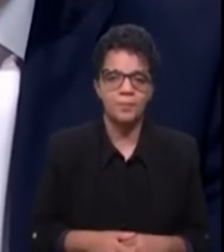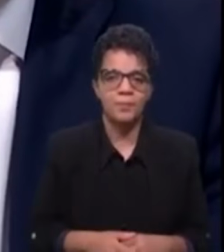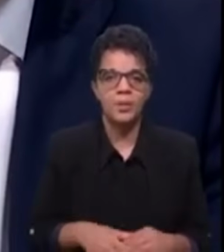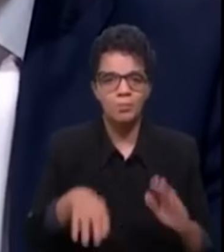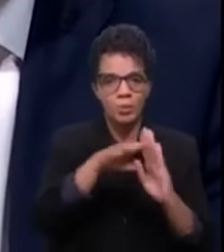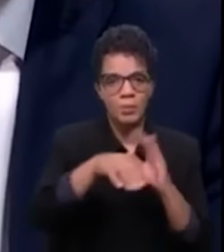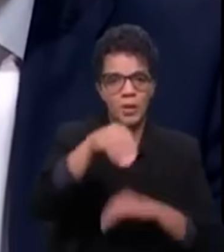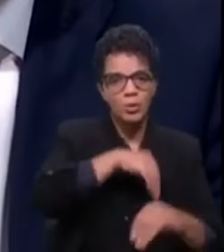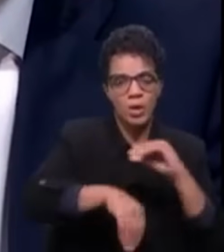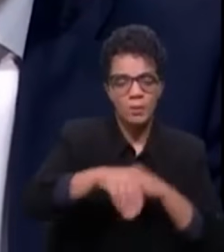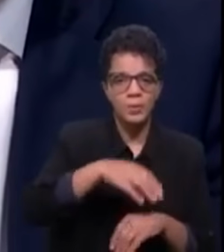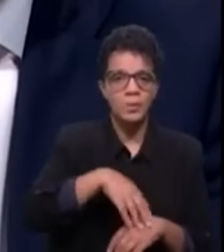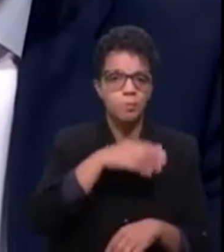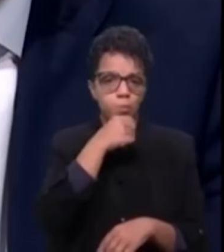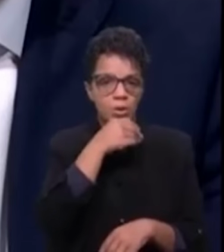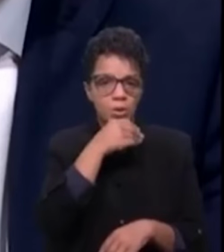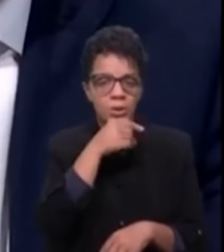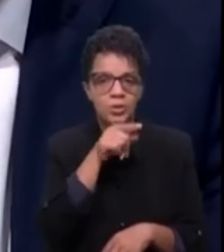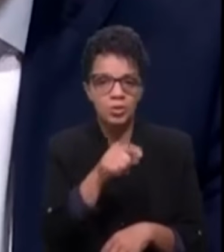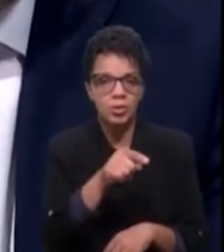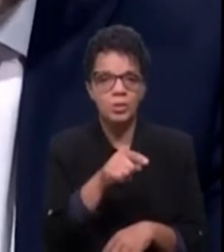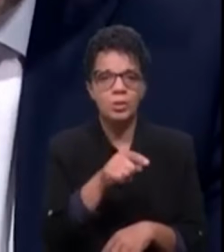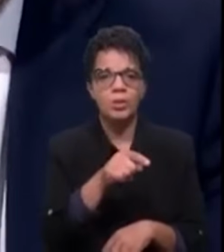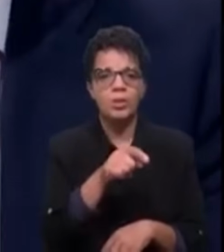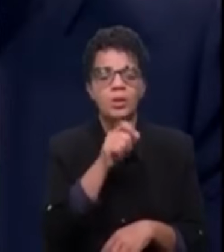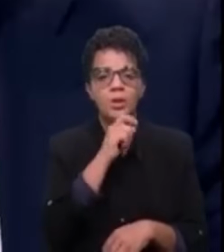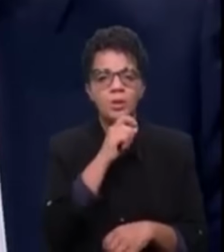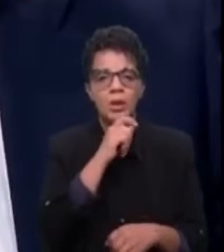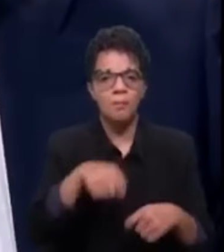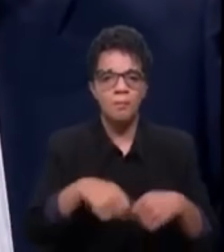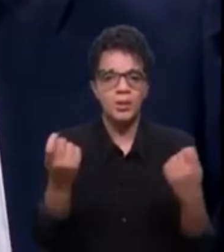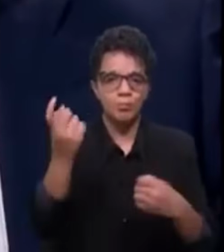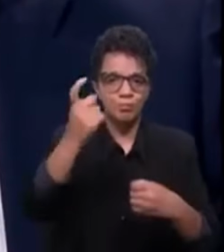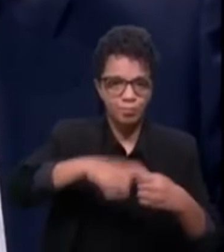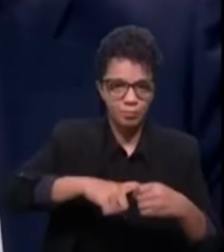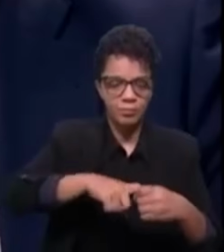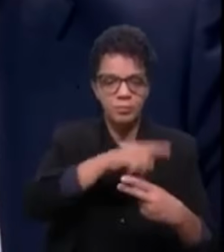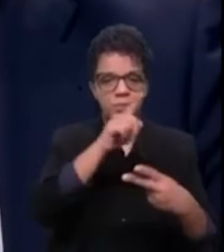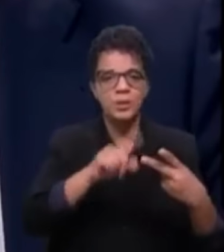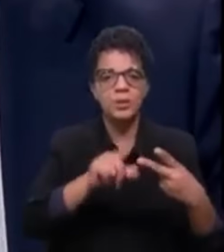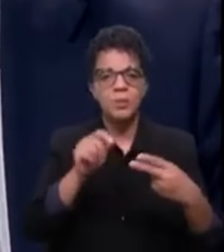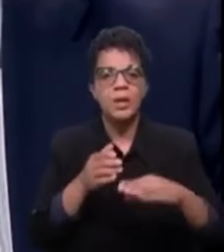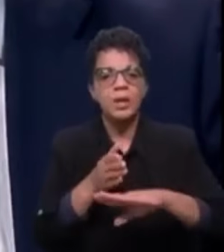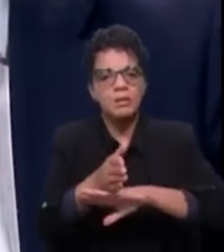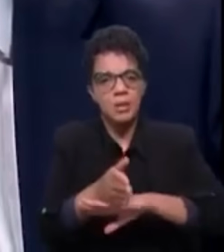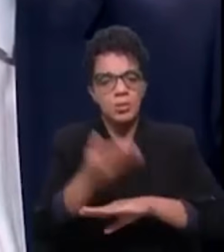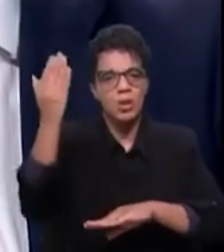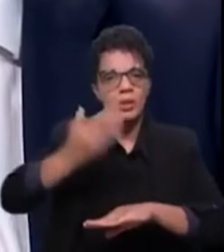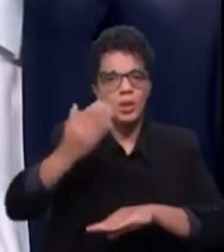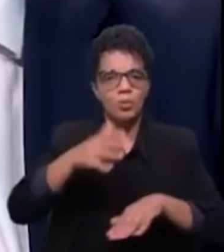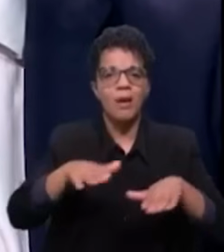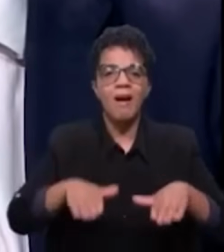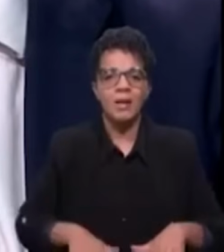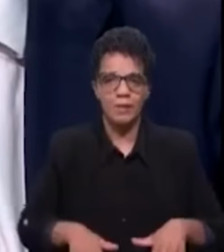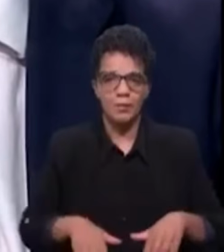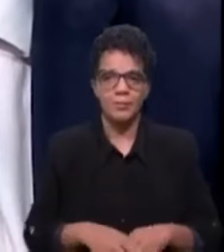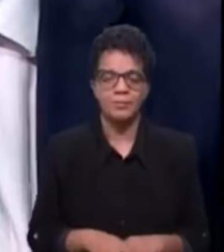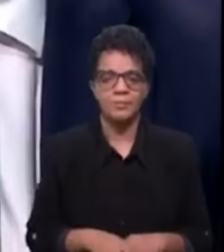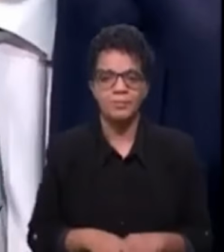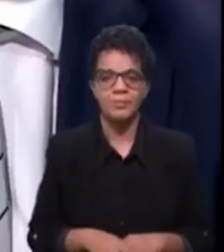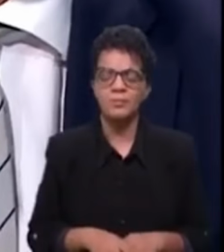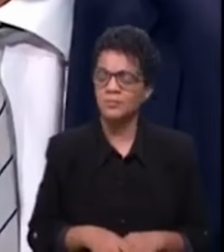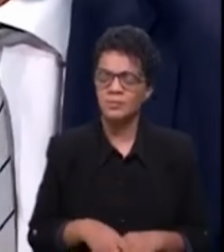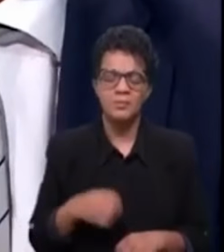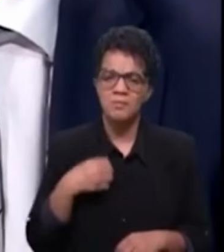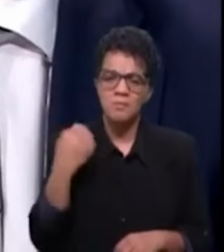permissão dos agentes das forças de segurança poderem ter filiação partidária e poderem ter acesso ao direito à greve duas coisas